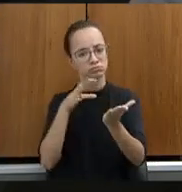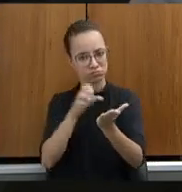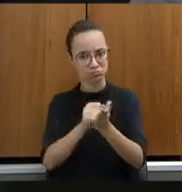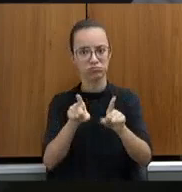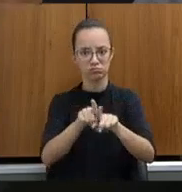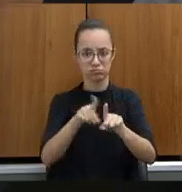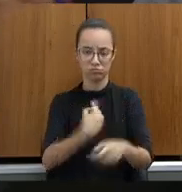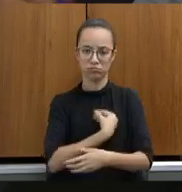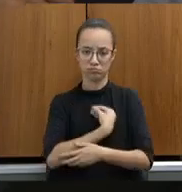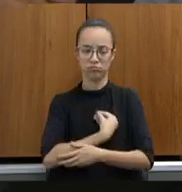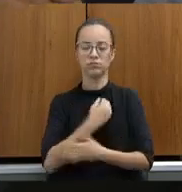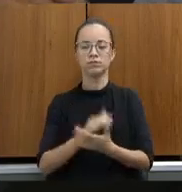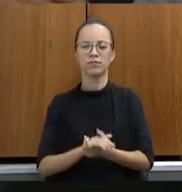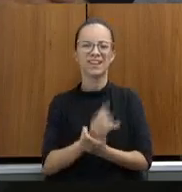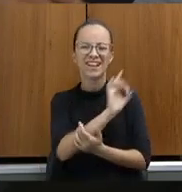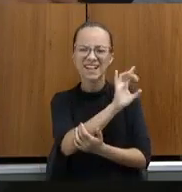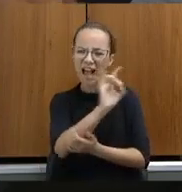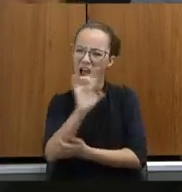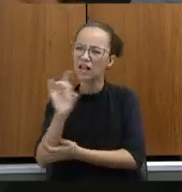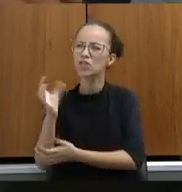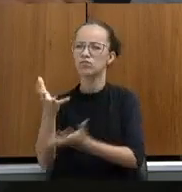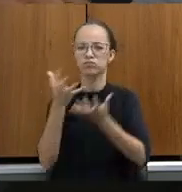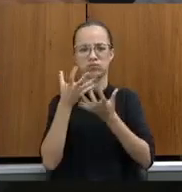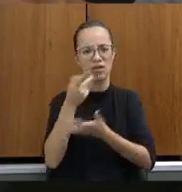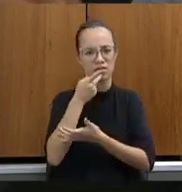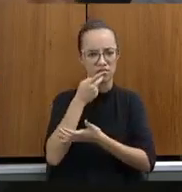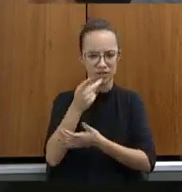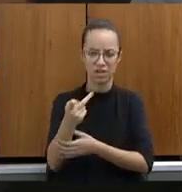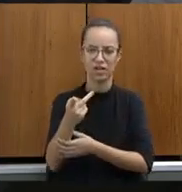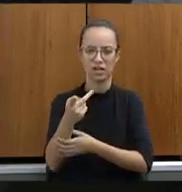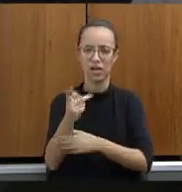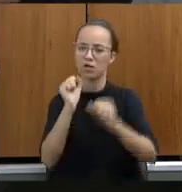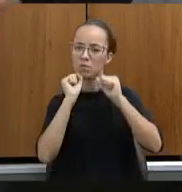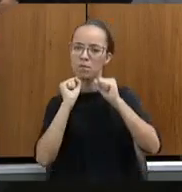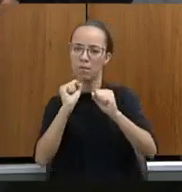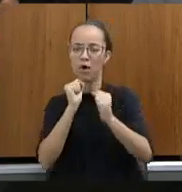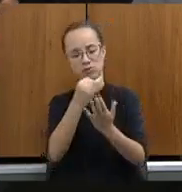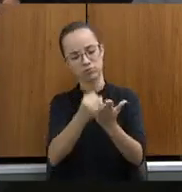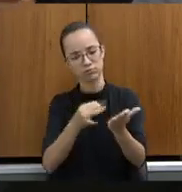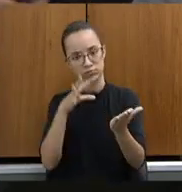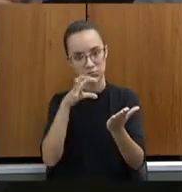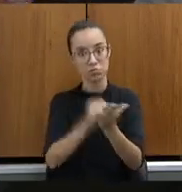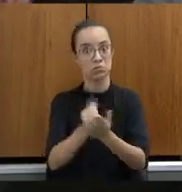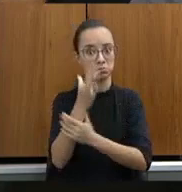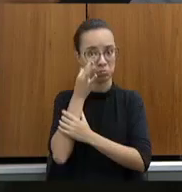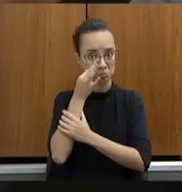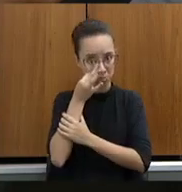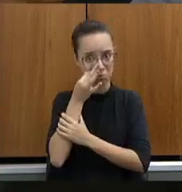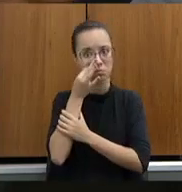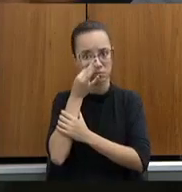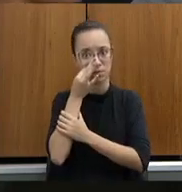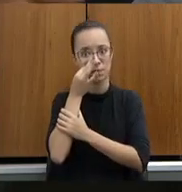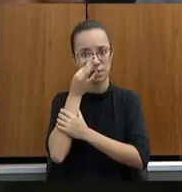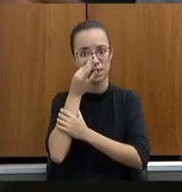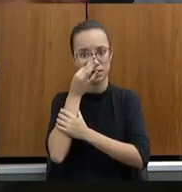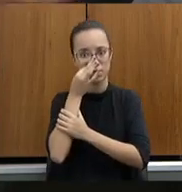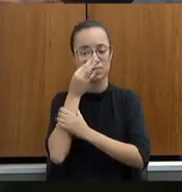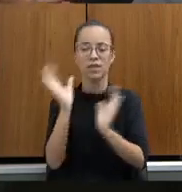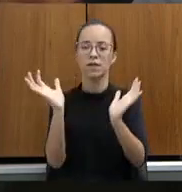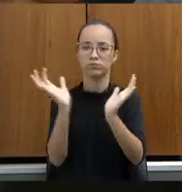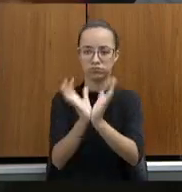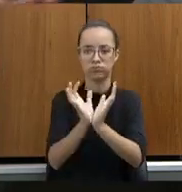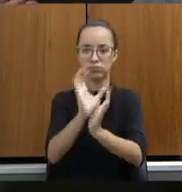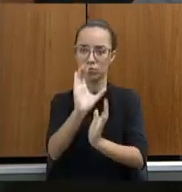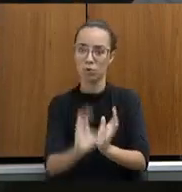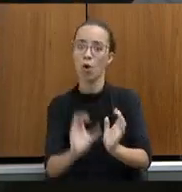os parlamentares que desejarem fazer o uso da palavra podem se inscrever pessoalmente junto assessoria da comissão